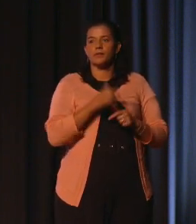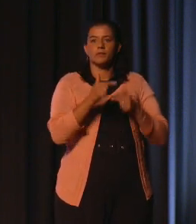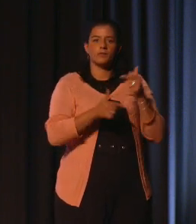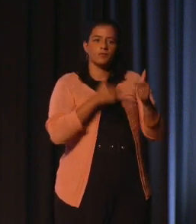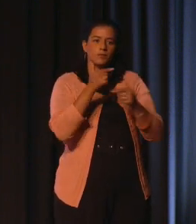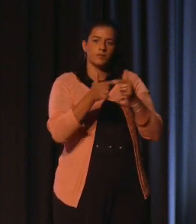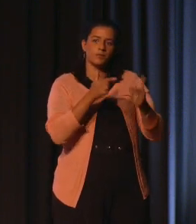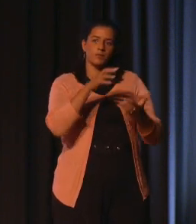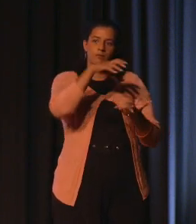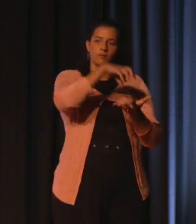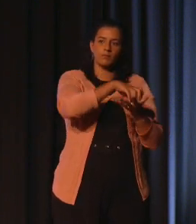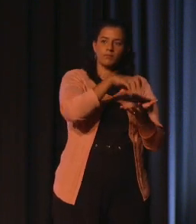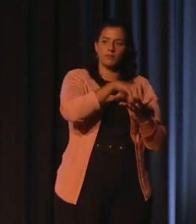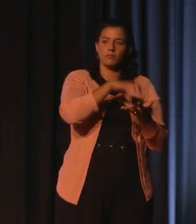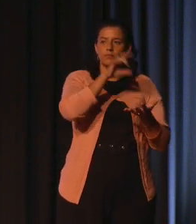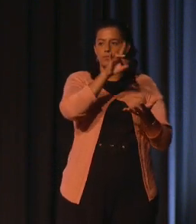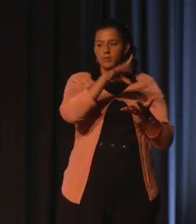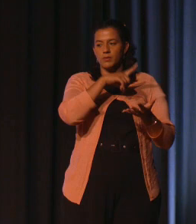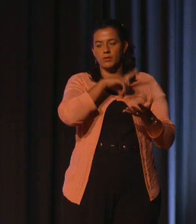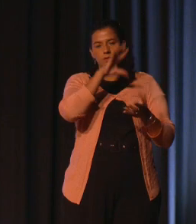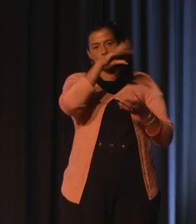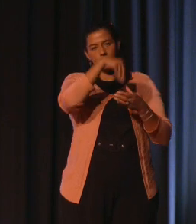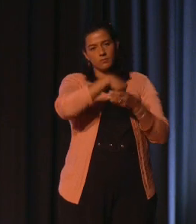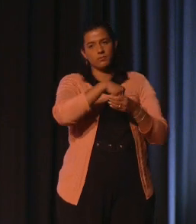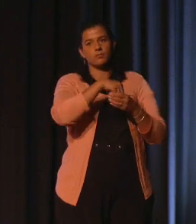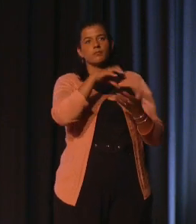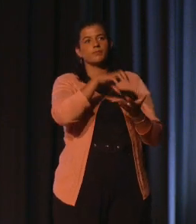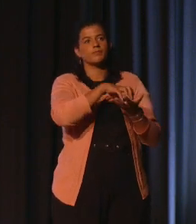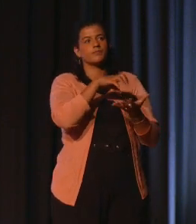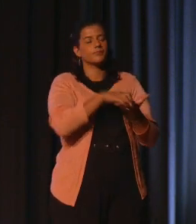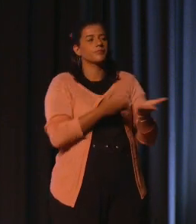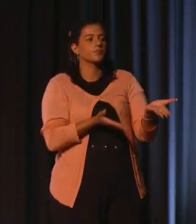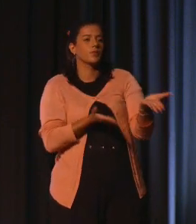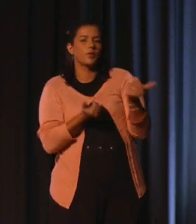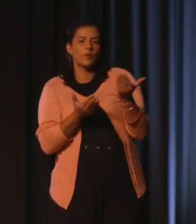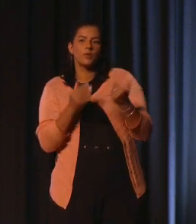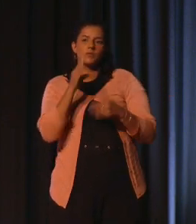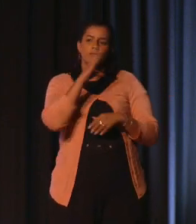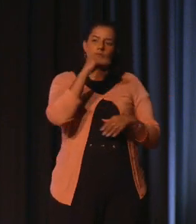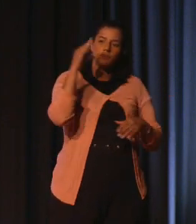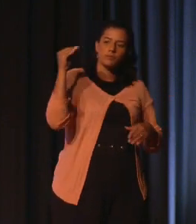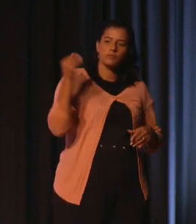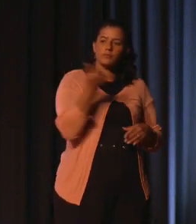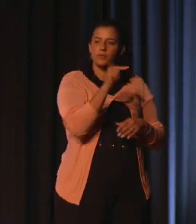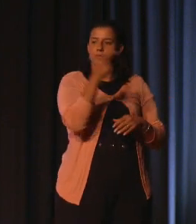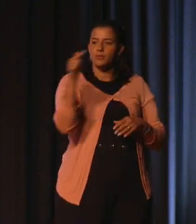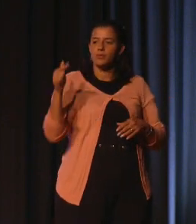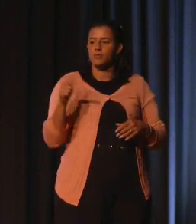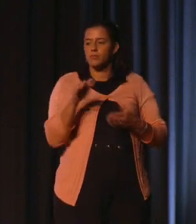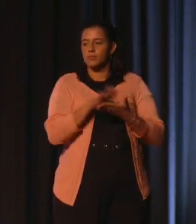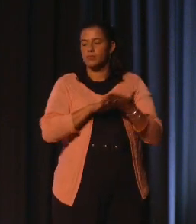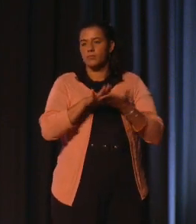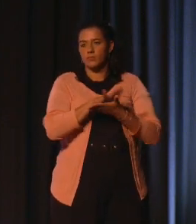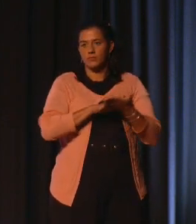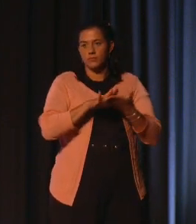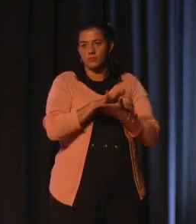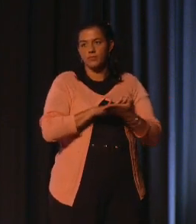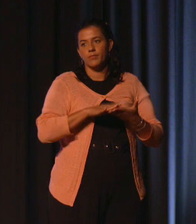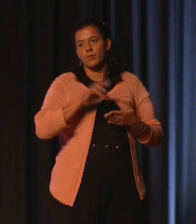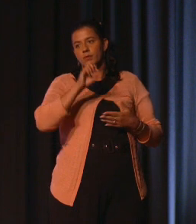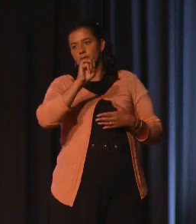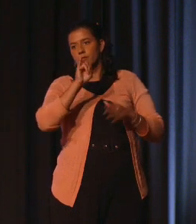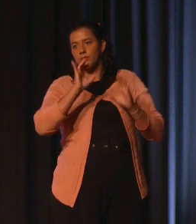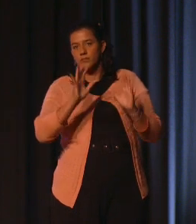só no hemocentro, e tenho no hemocentro jovens, adultos, inclusive, que não têm cárie dentária. Mas aquele que